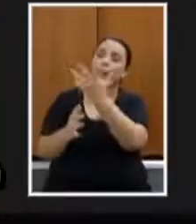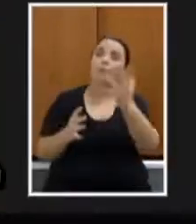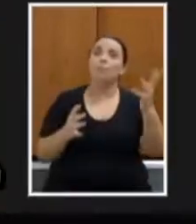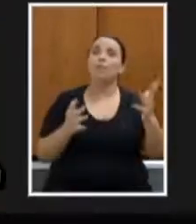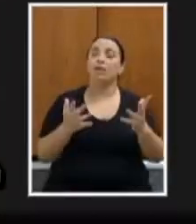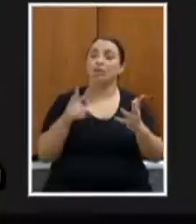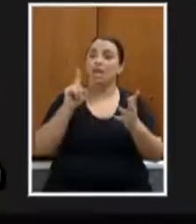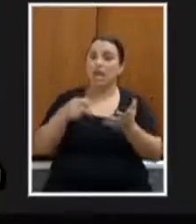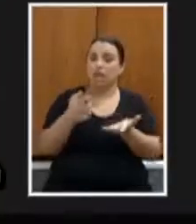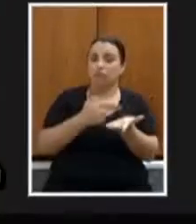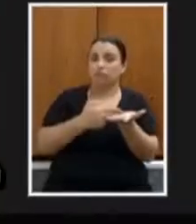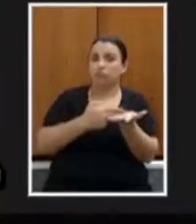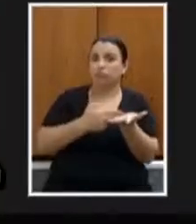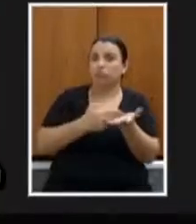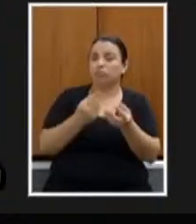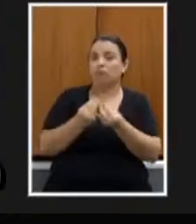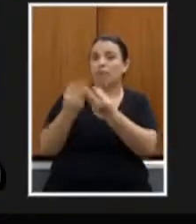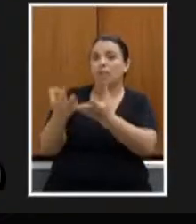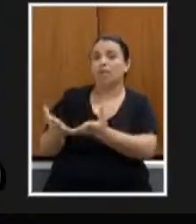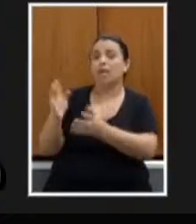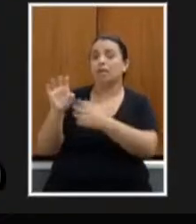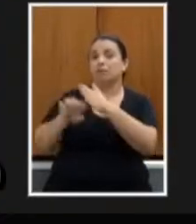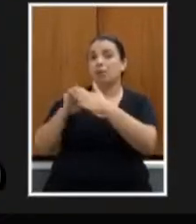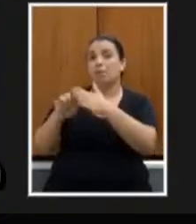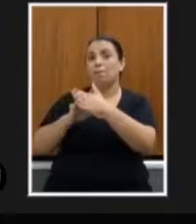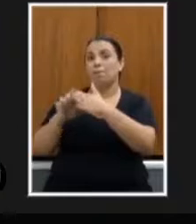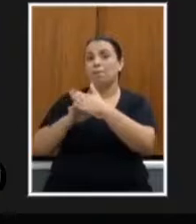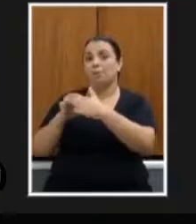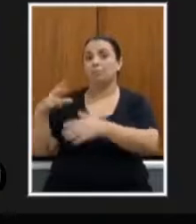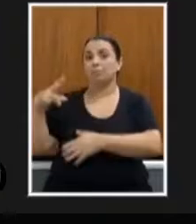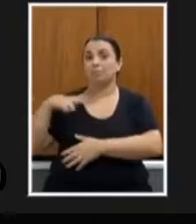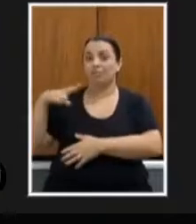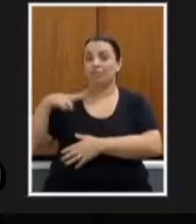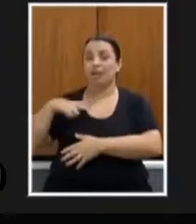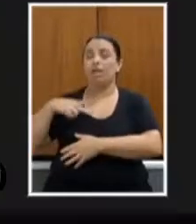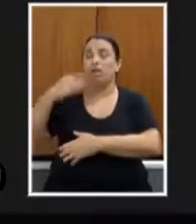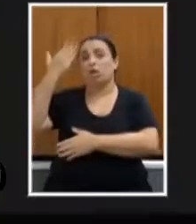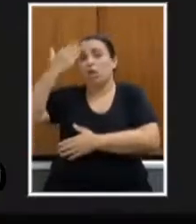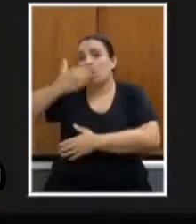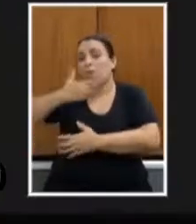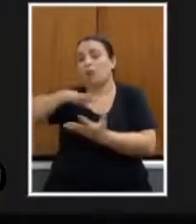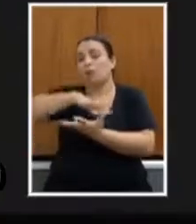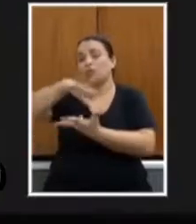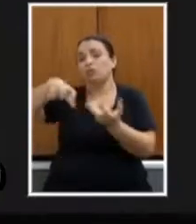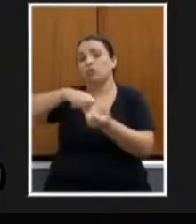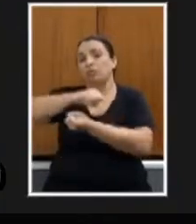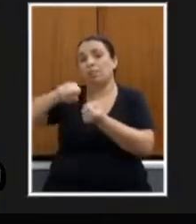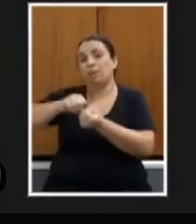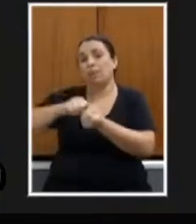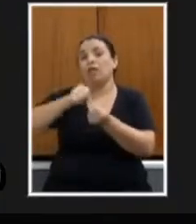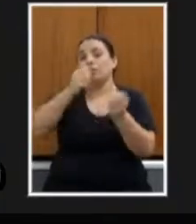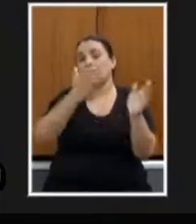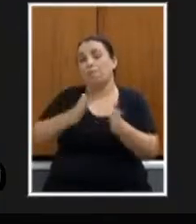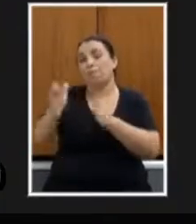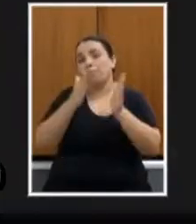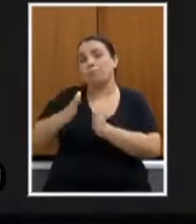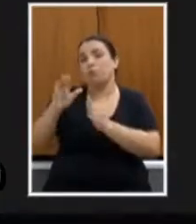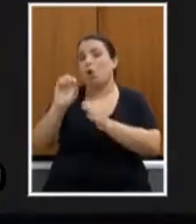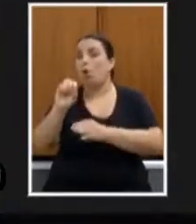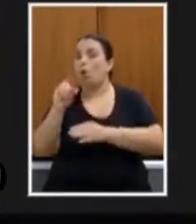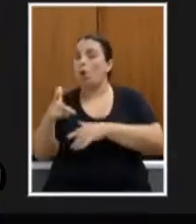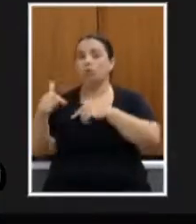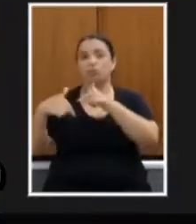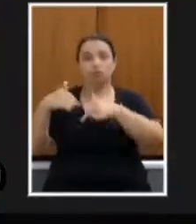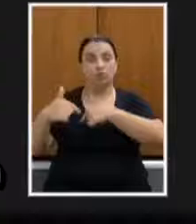privado que comprovem a adoção de práticas de sustentabilidade ambiental em sua cadeia produtiva ou na prestação de